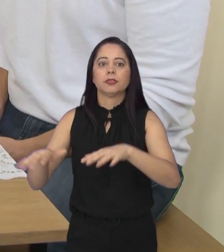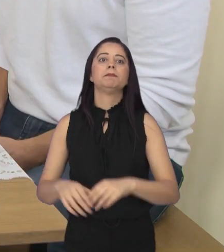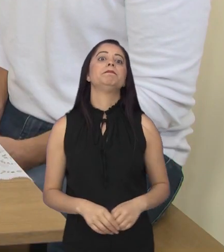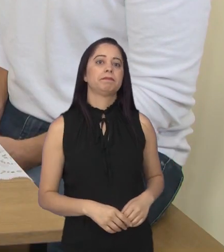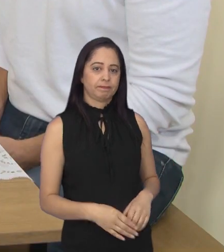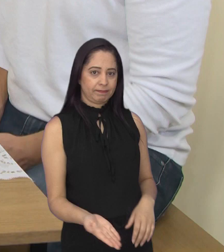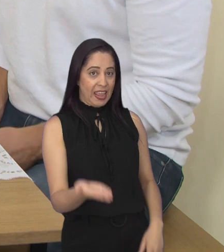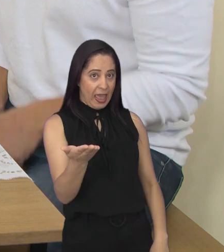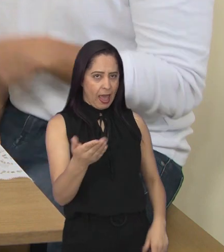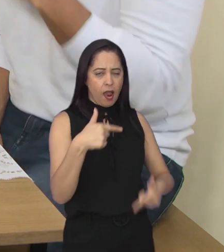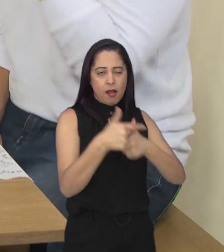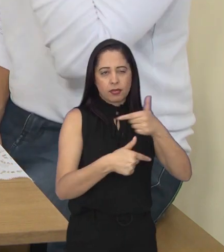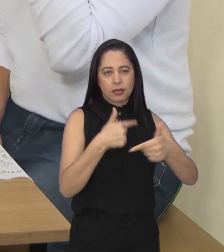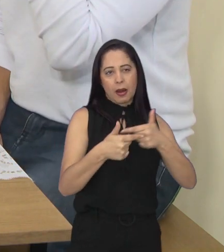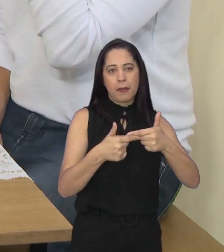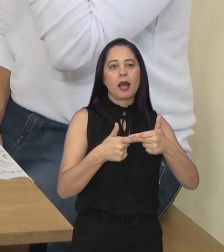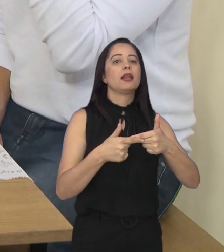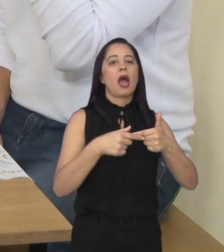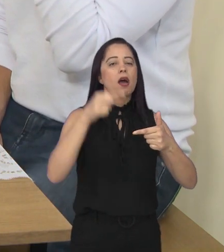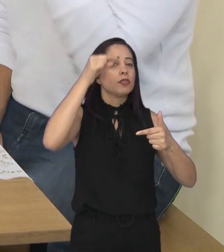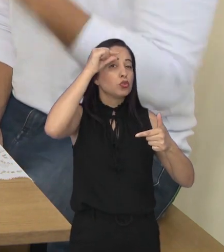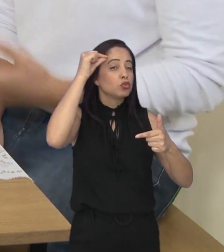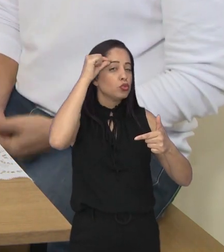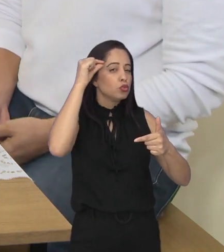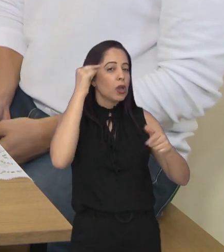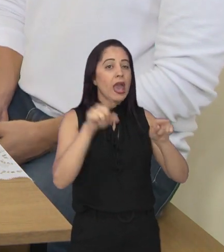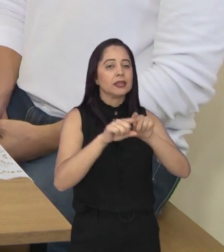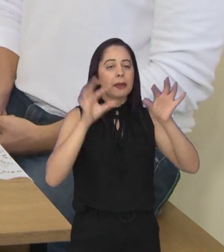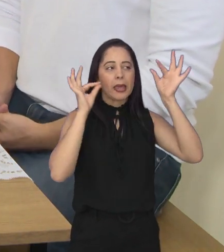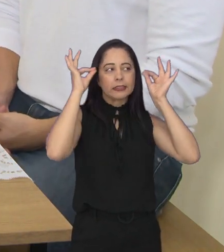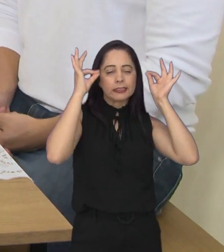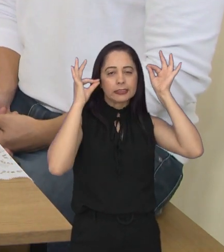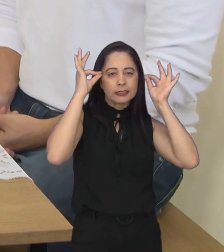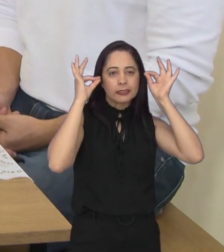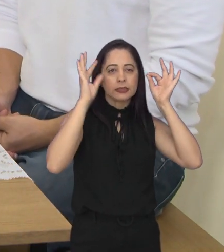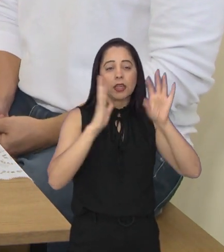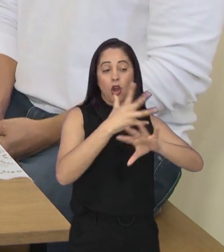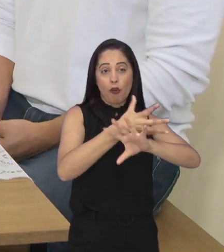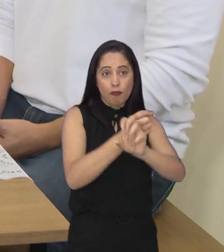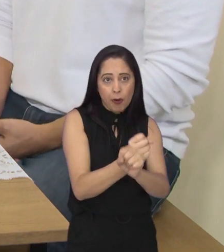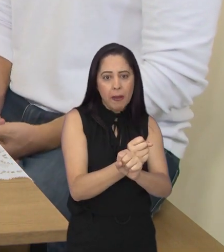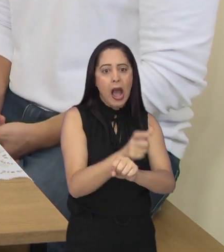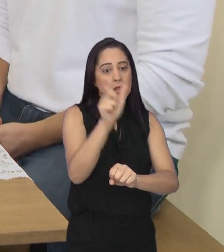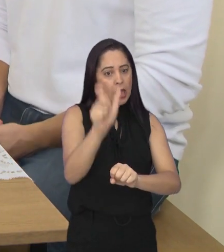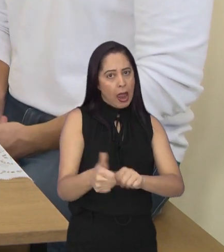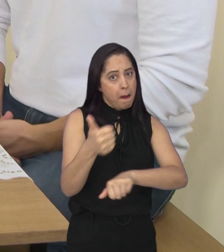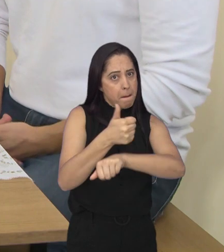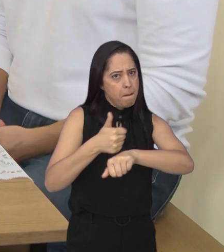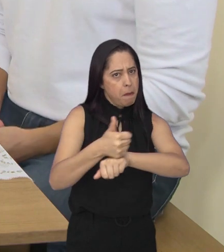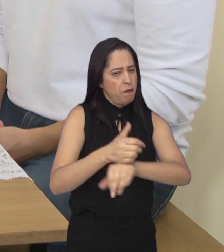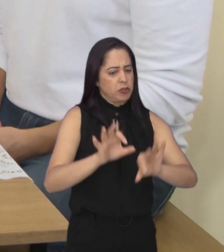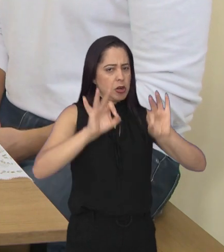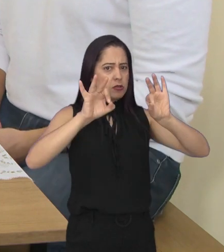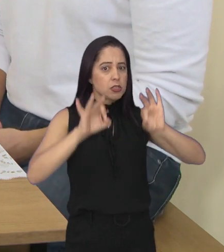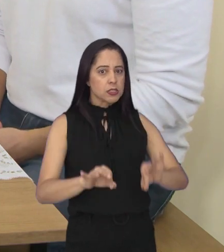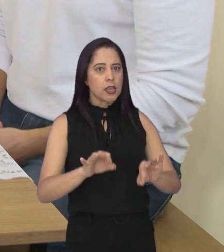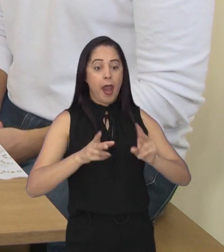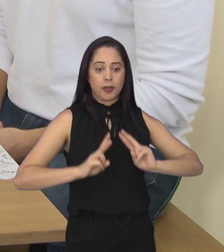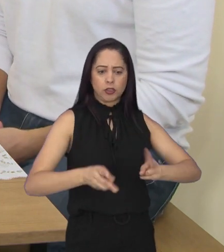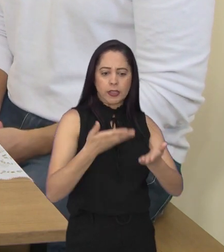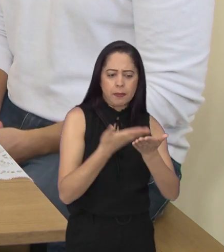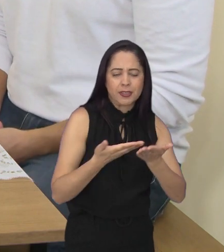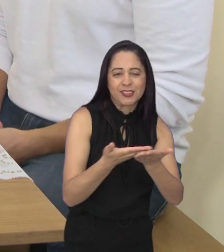Detalhe, a Fernanda era micropigmentadora, esteticista, formada, estudiosa, como